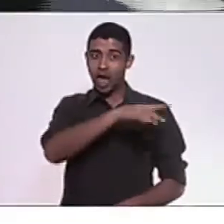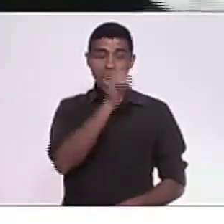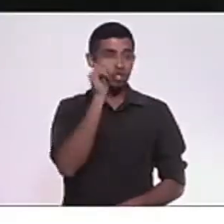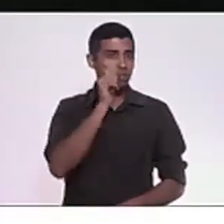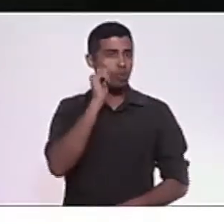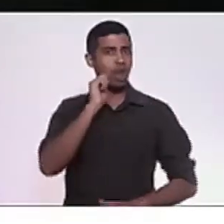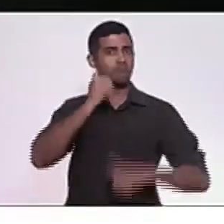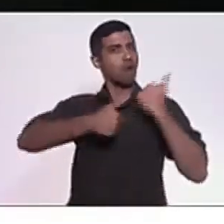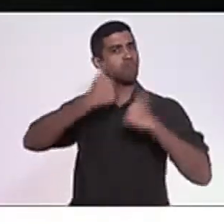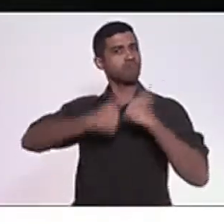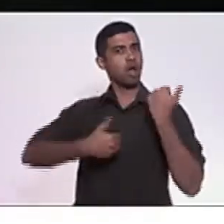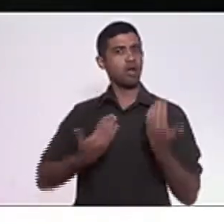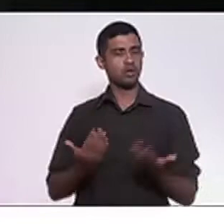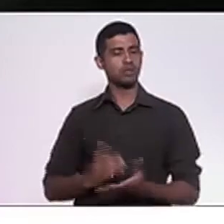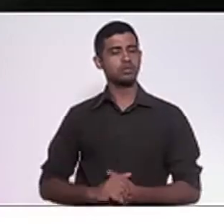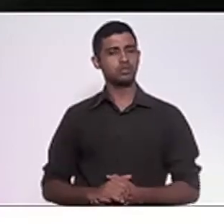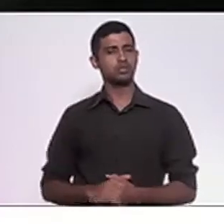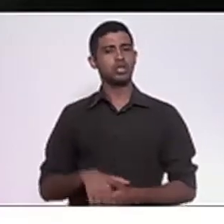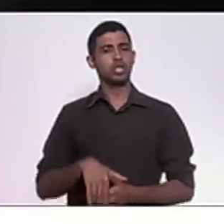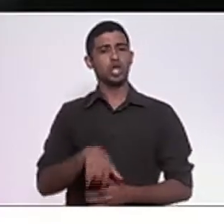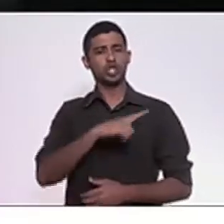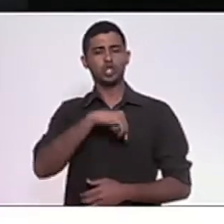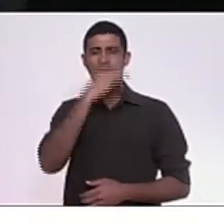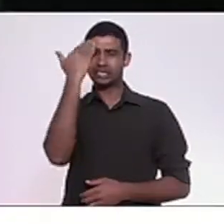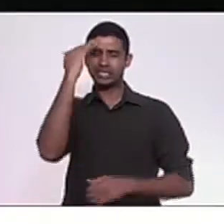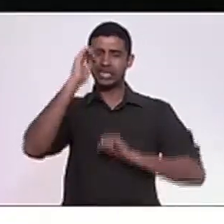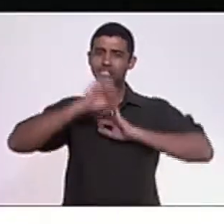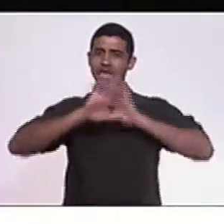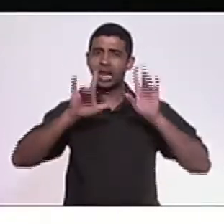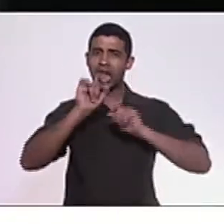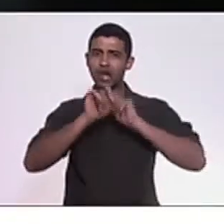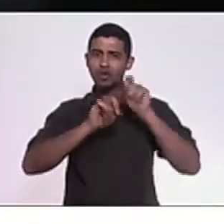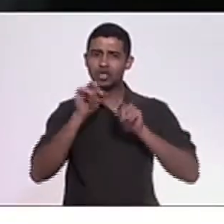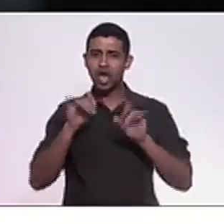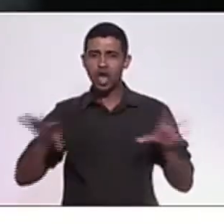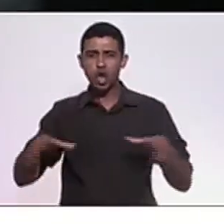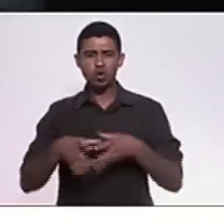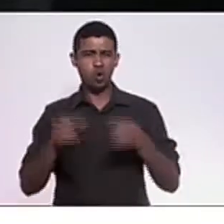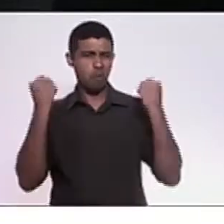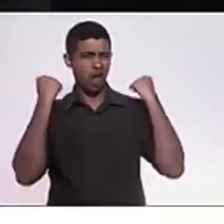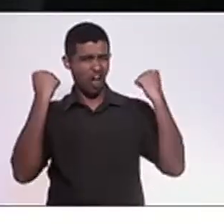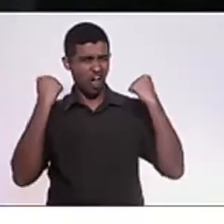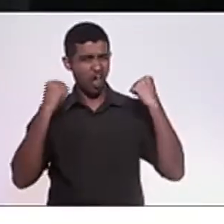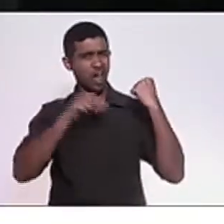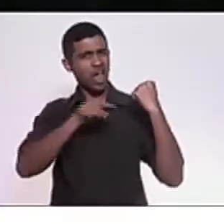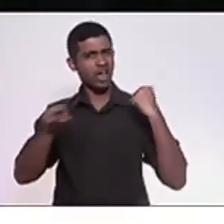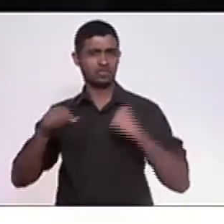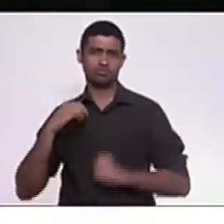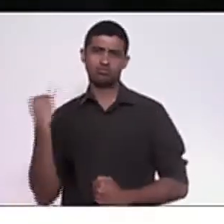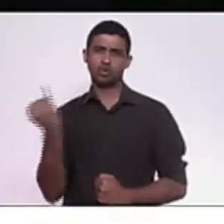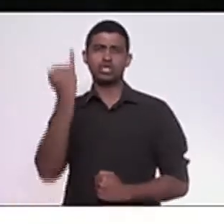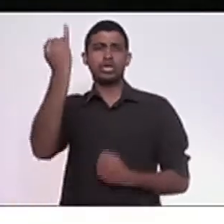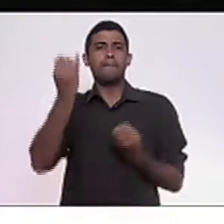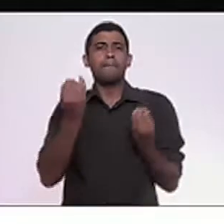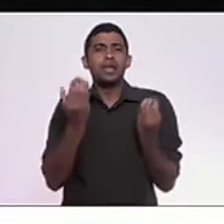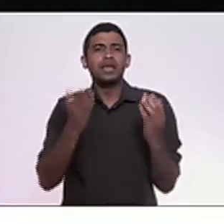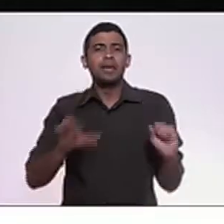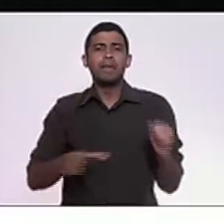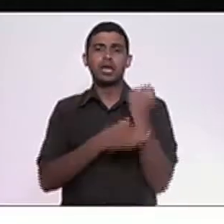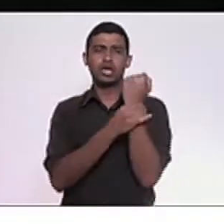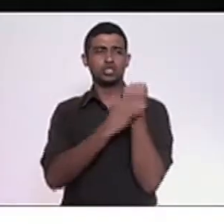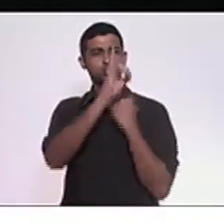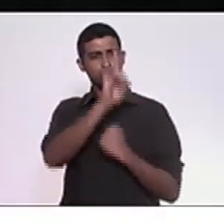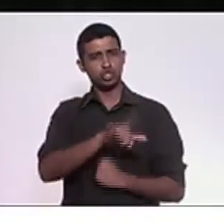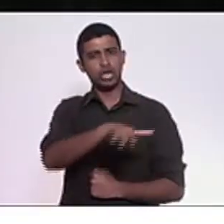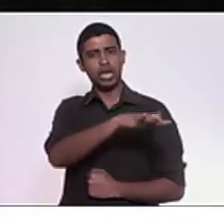se colocam no futebol, mas entendendo que as torcidas são algo fundamental e importante para garantir o